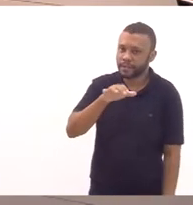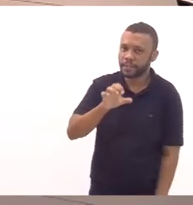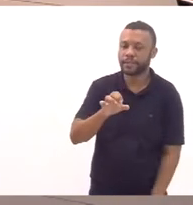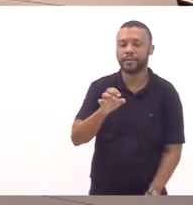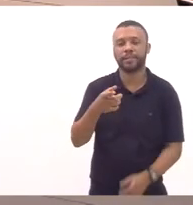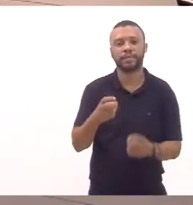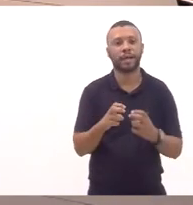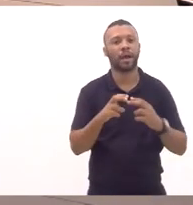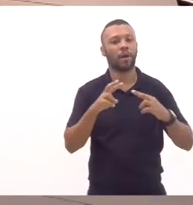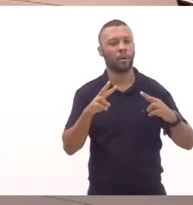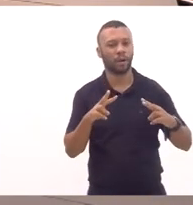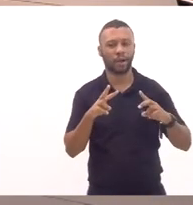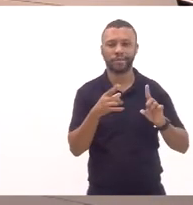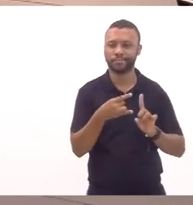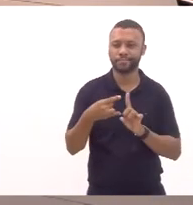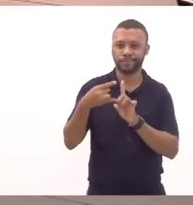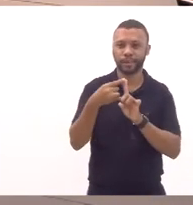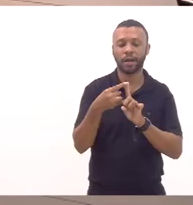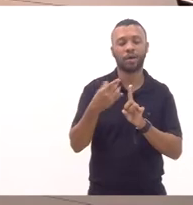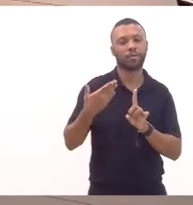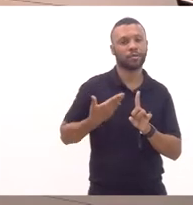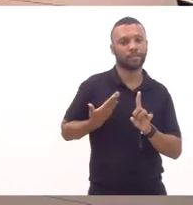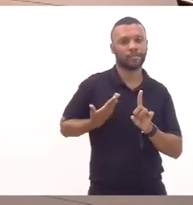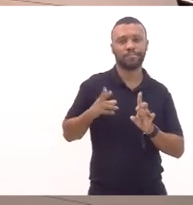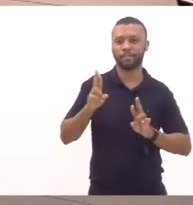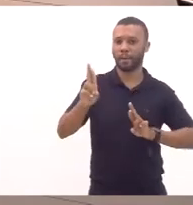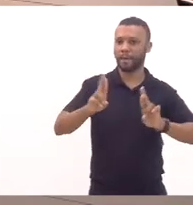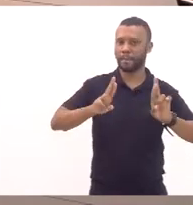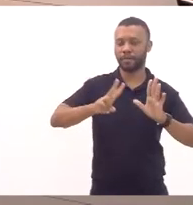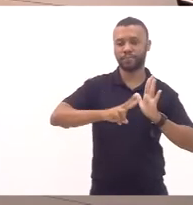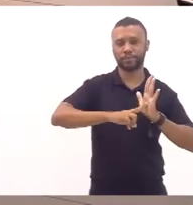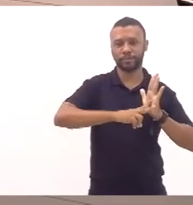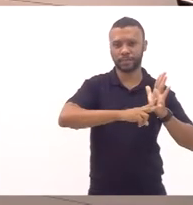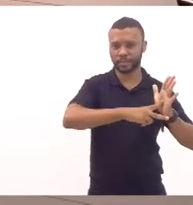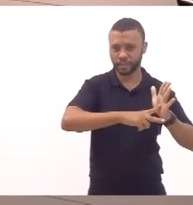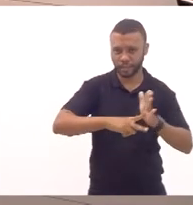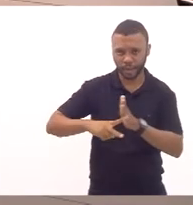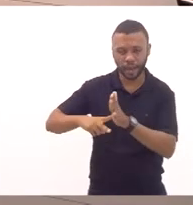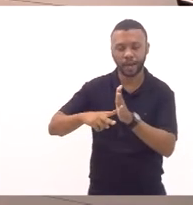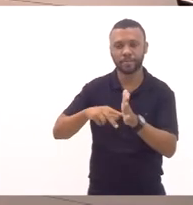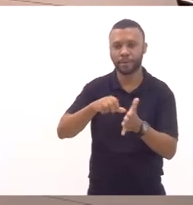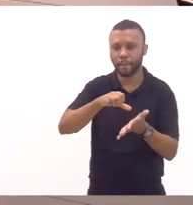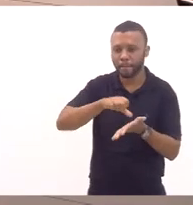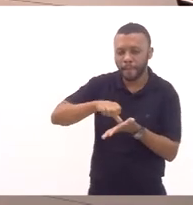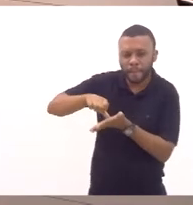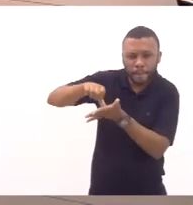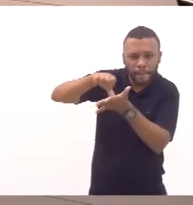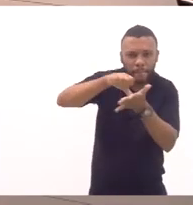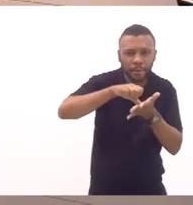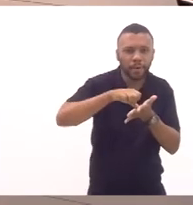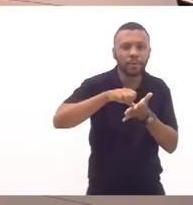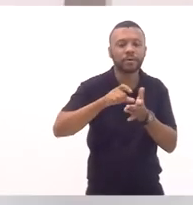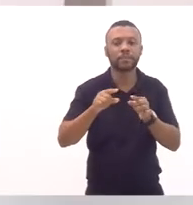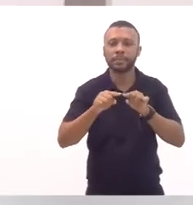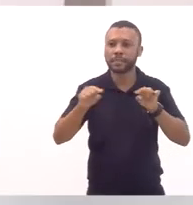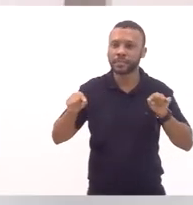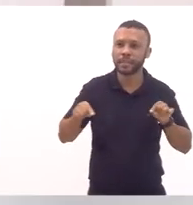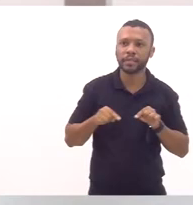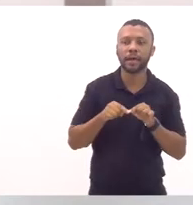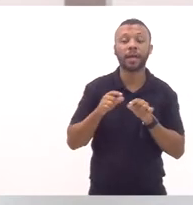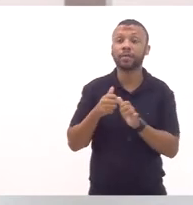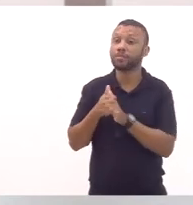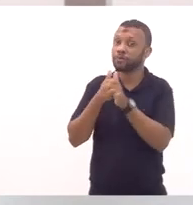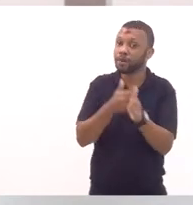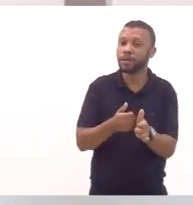companheiros representantes das centrais sindicais, os sindicatos e a todos os presentes aqui na sala e aqueles que nos acompanham